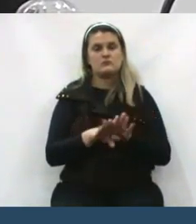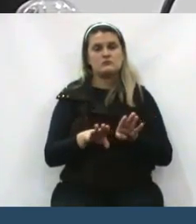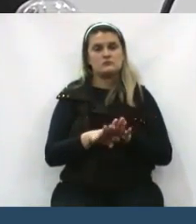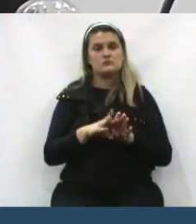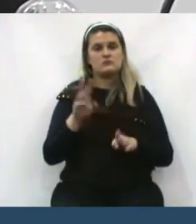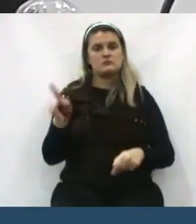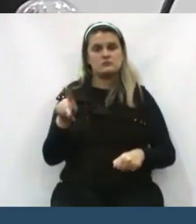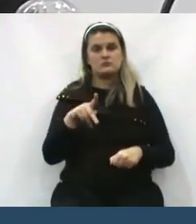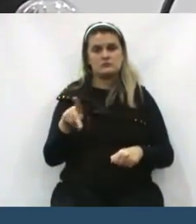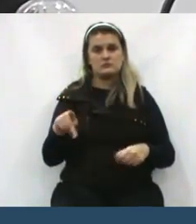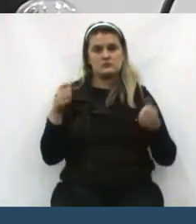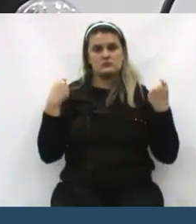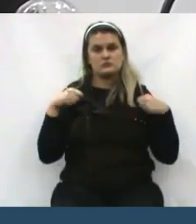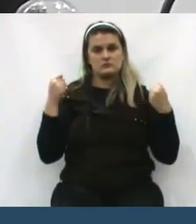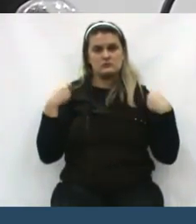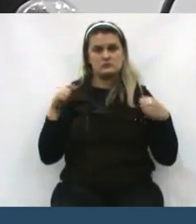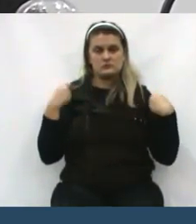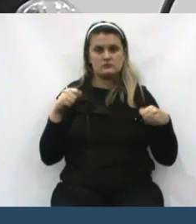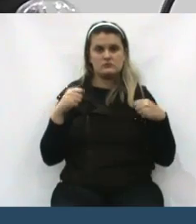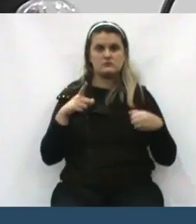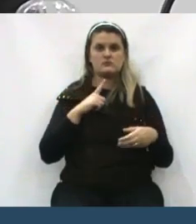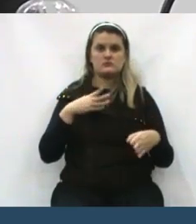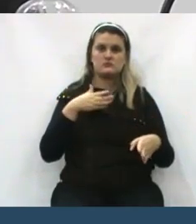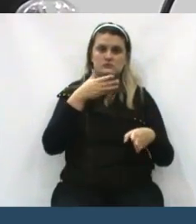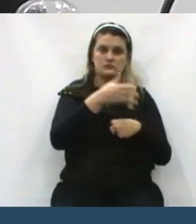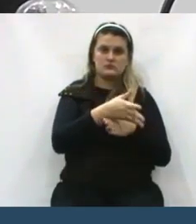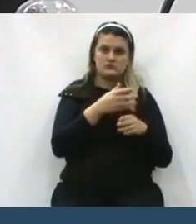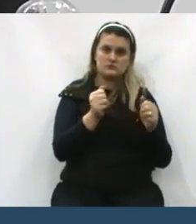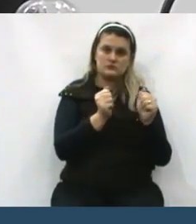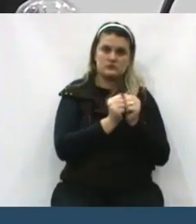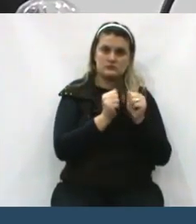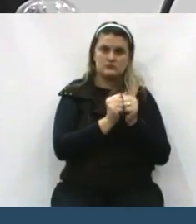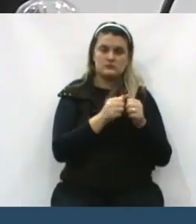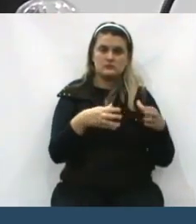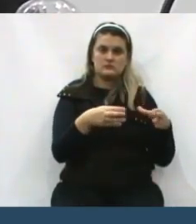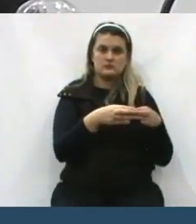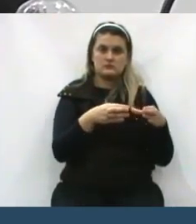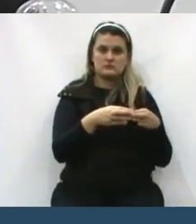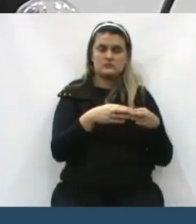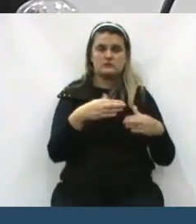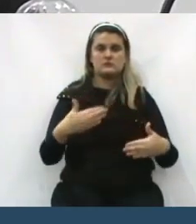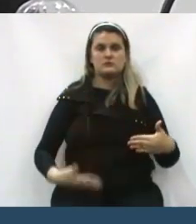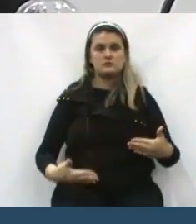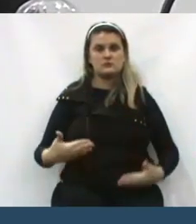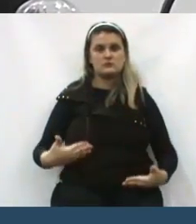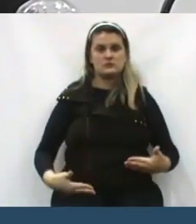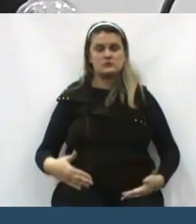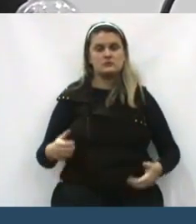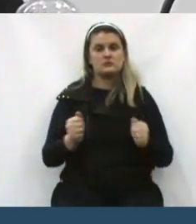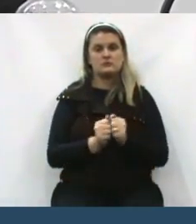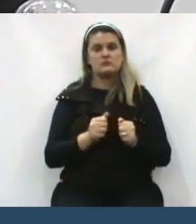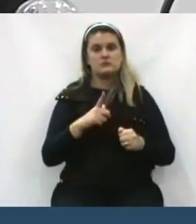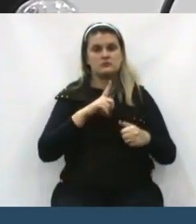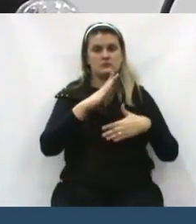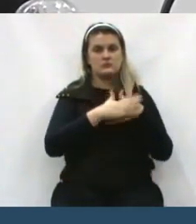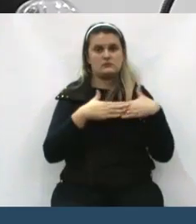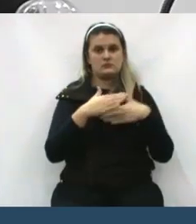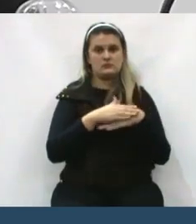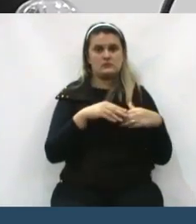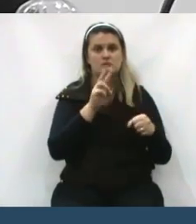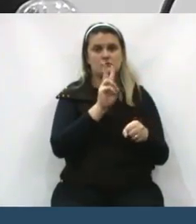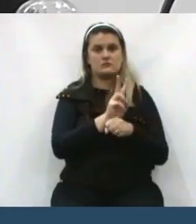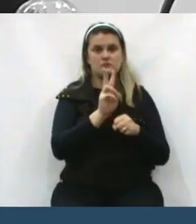um outro tipo de praça esportiva para eventos maiores, porque se não fosse ali a parceria com a